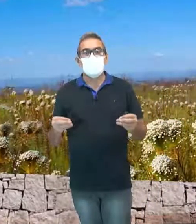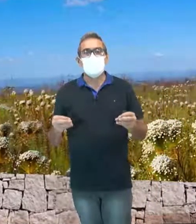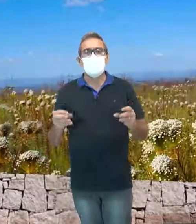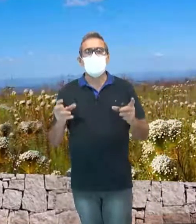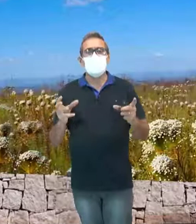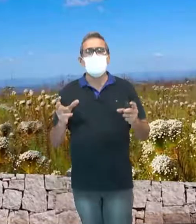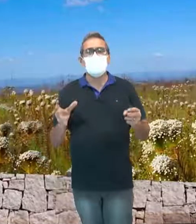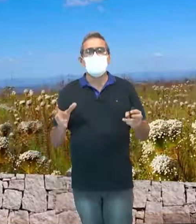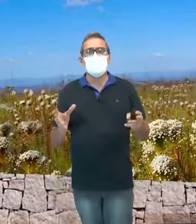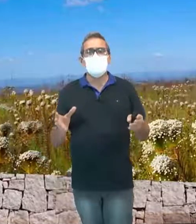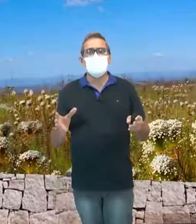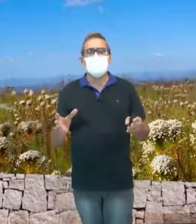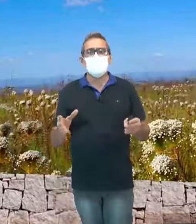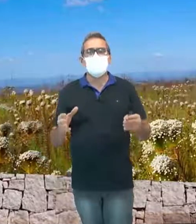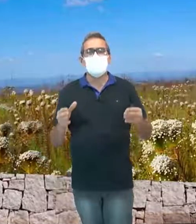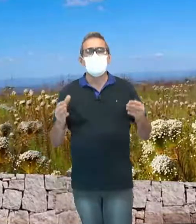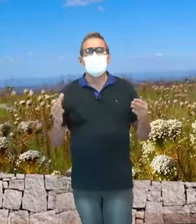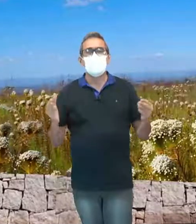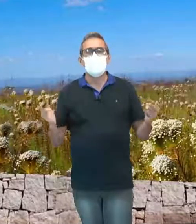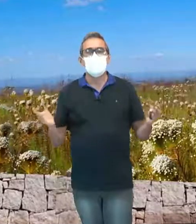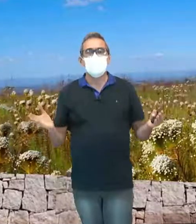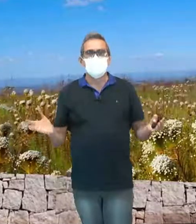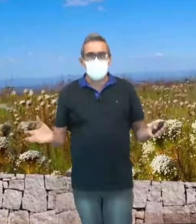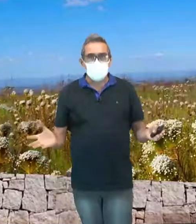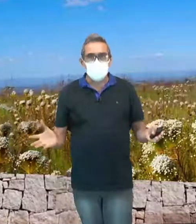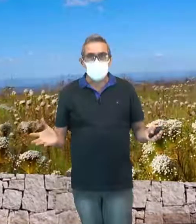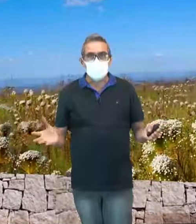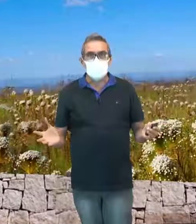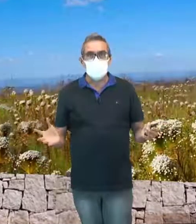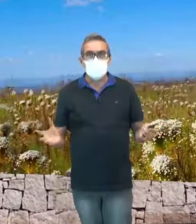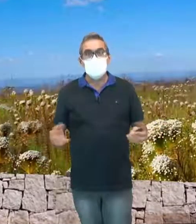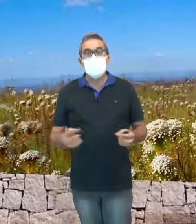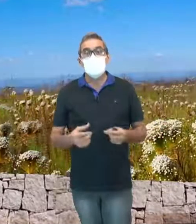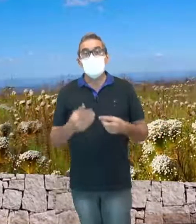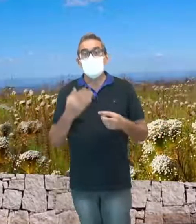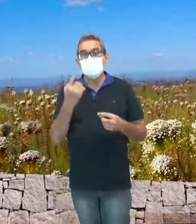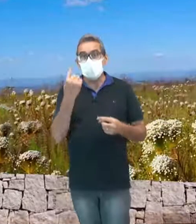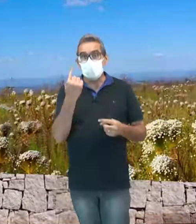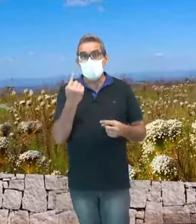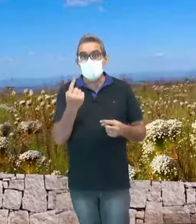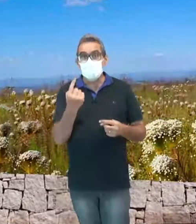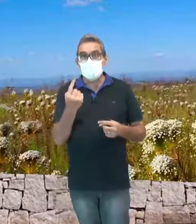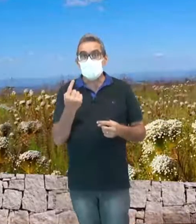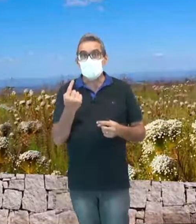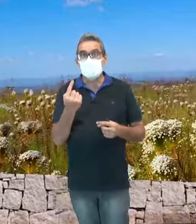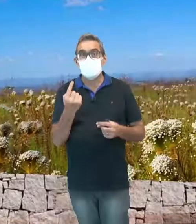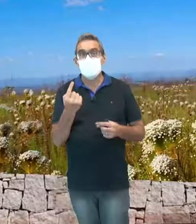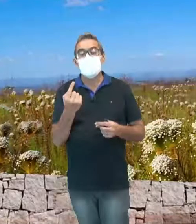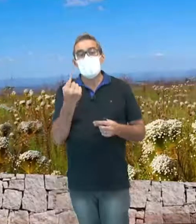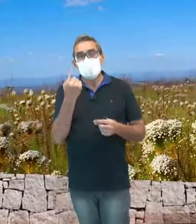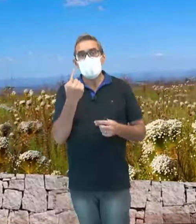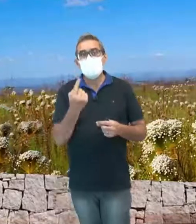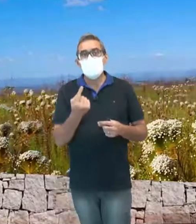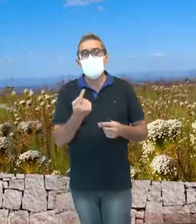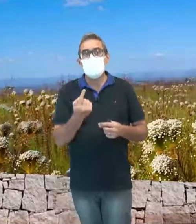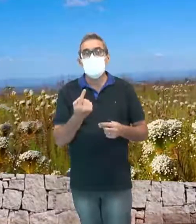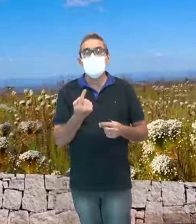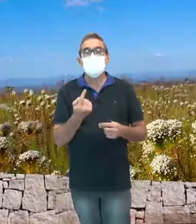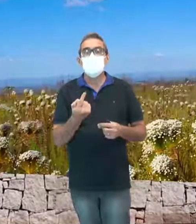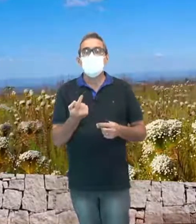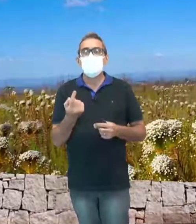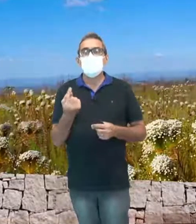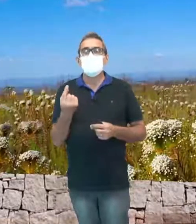colocam mesmo uma quantidade de produto pequeno em 3 bolsinhas de plástico, e você consegue levar em uma, leve só em